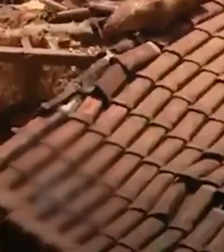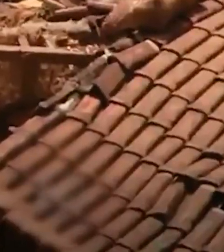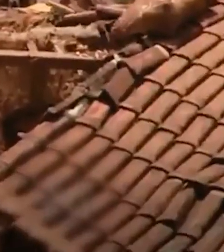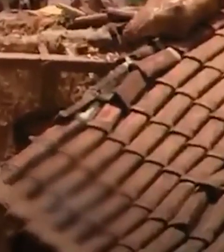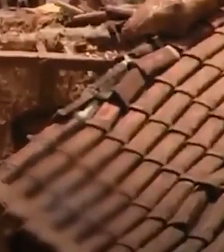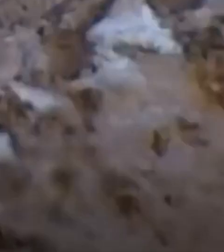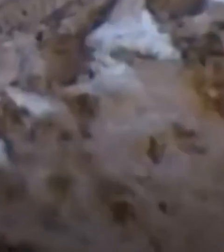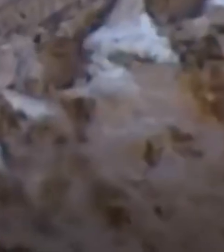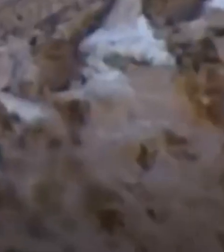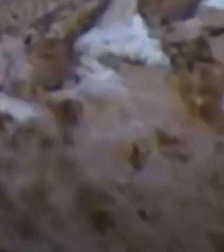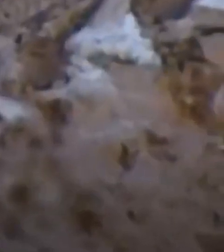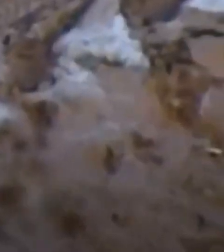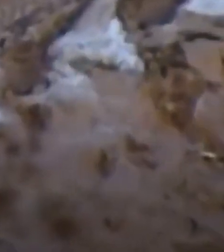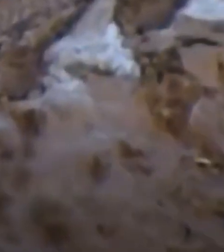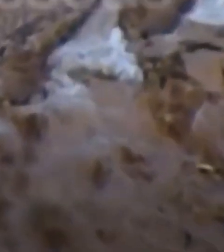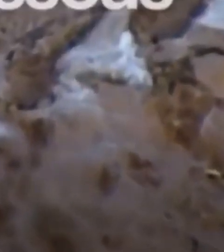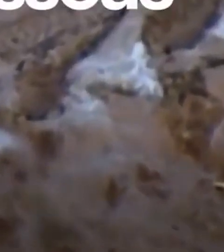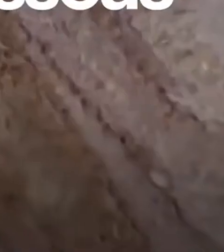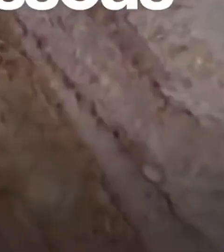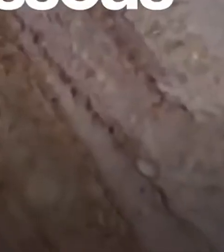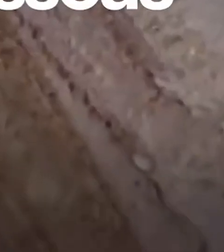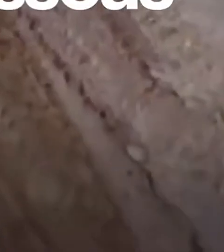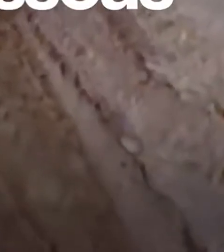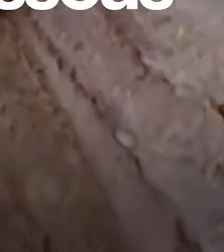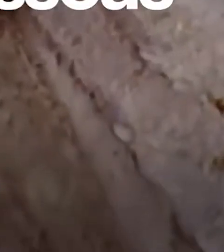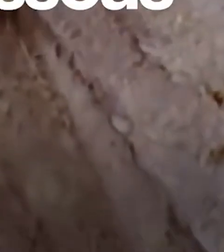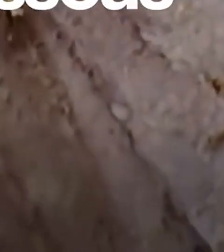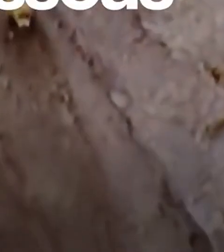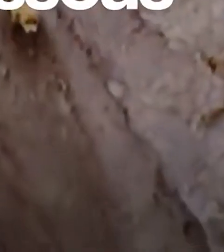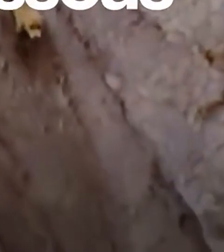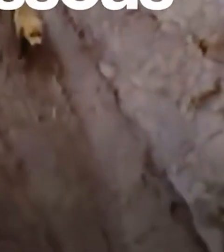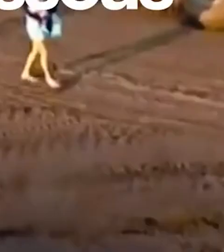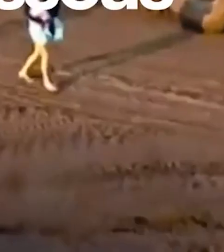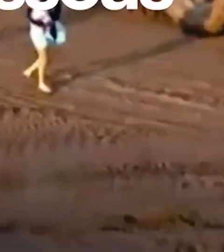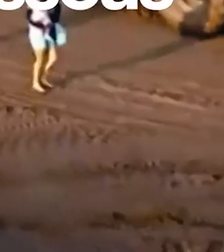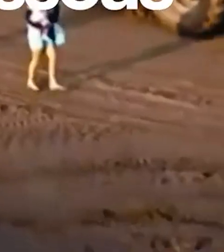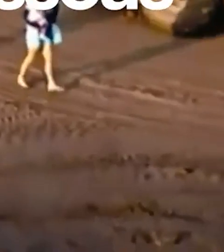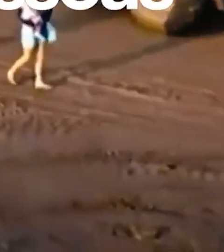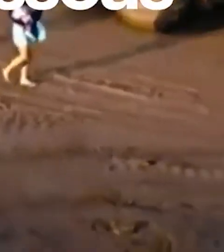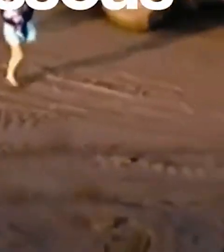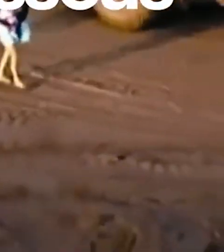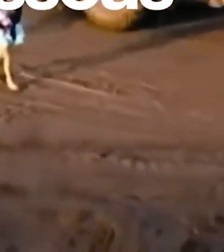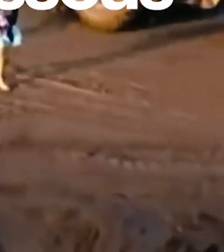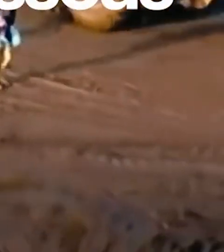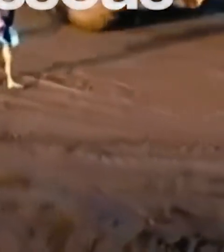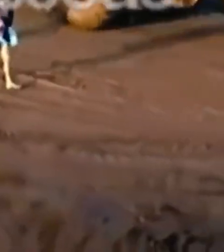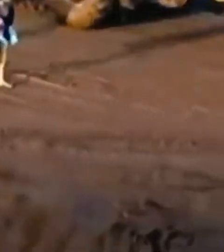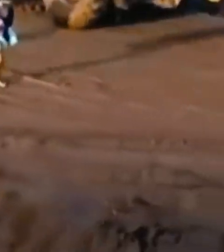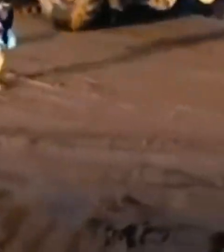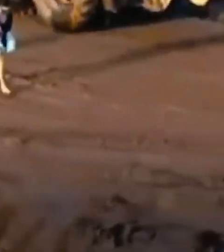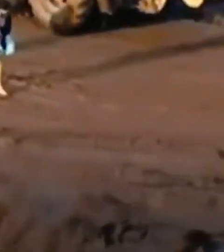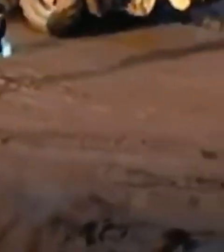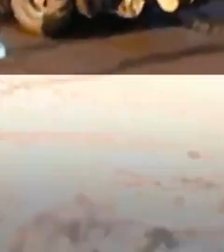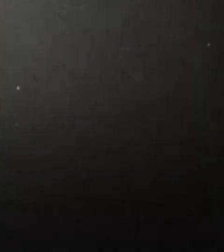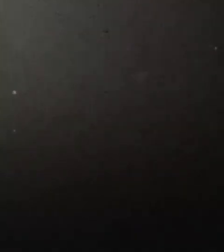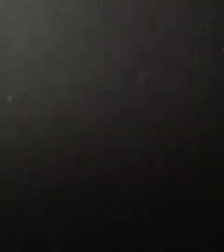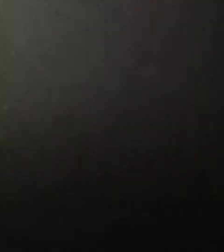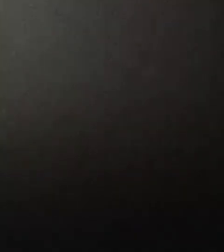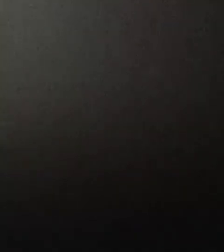hoje, 8 anos depois, mais de 1 milhão de pessoas que perderam tudo não tiveram uma reparação